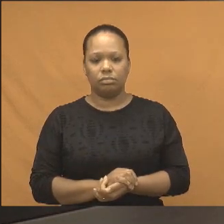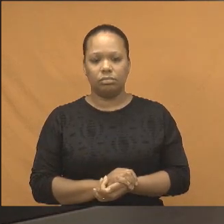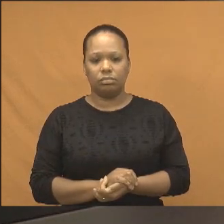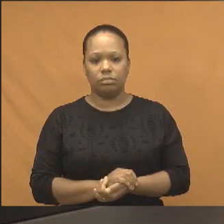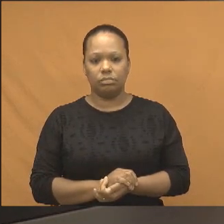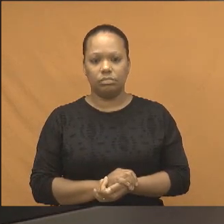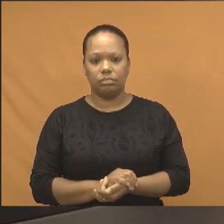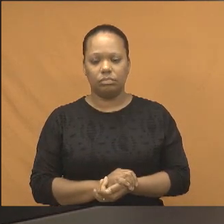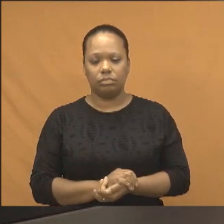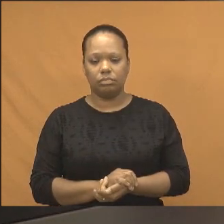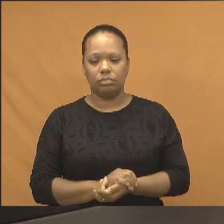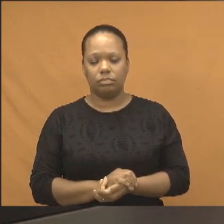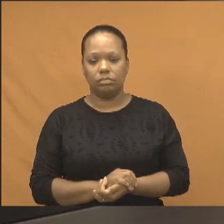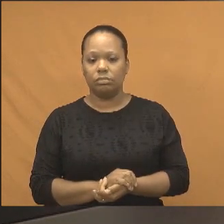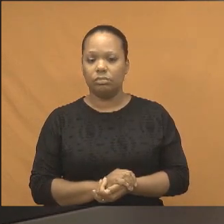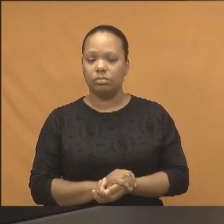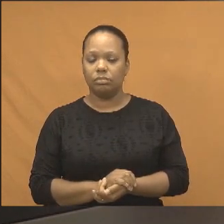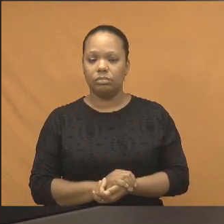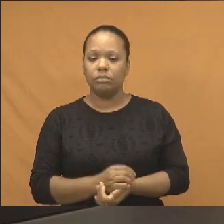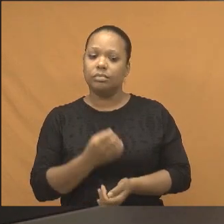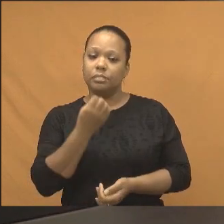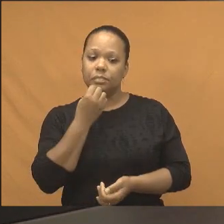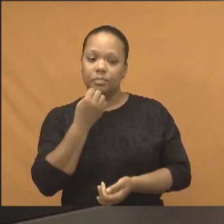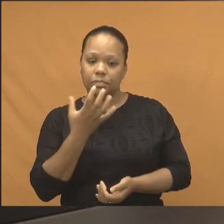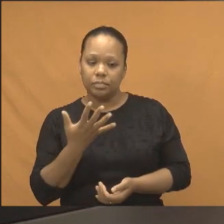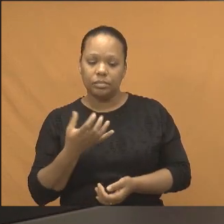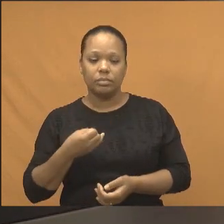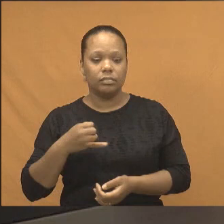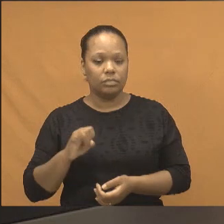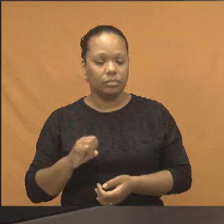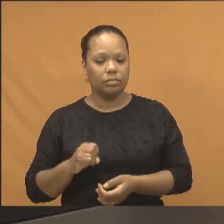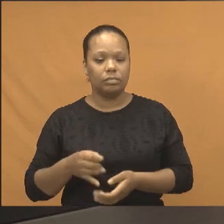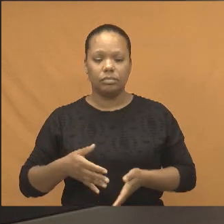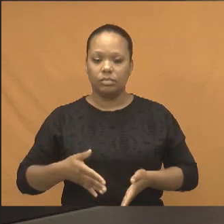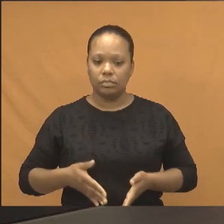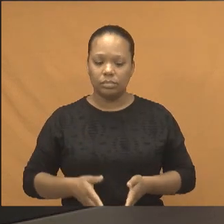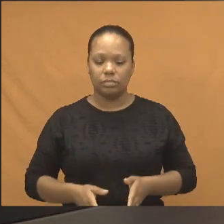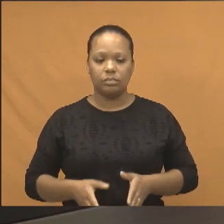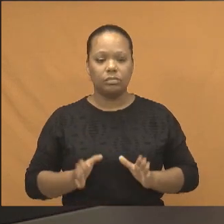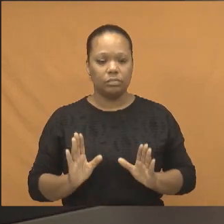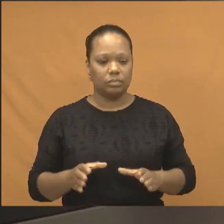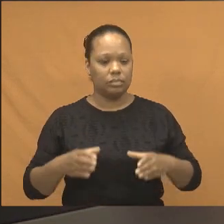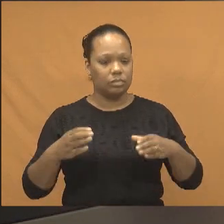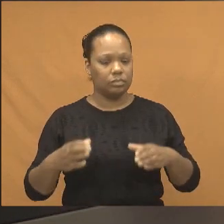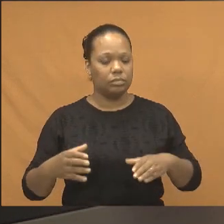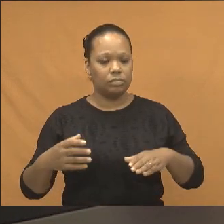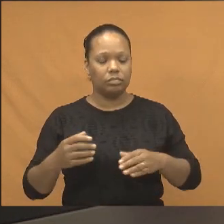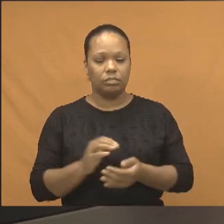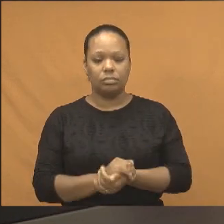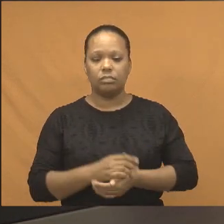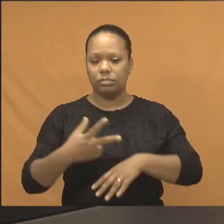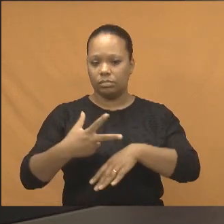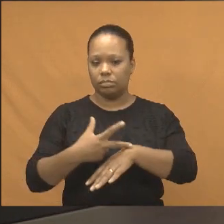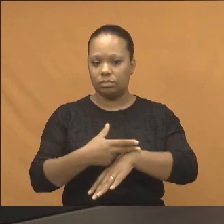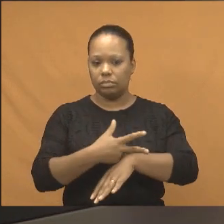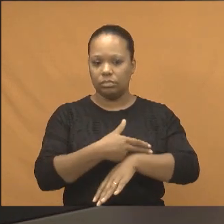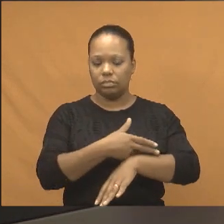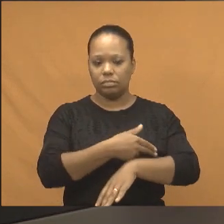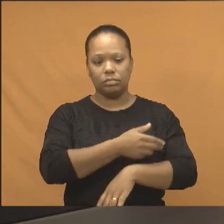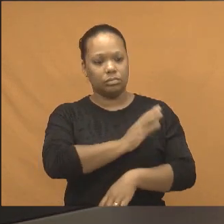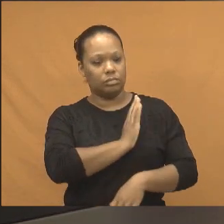ele seria muito bom que ele já nascesse num serviço de referência para parte de cirurgia